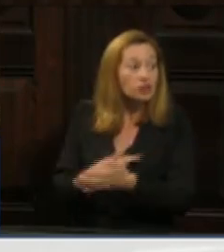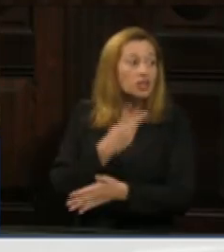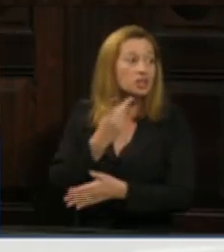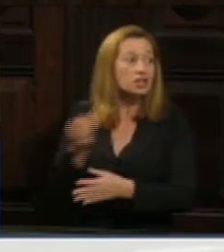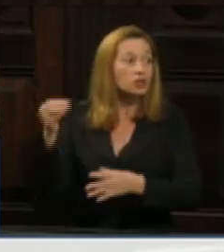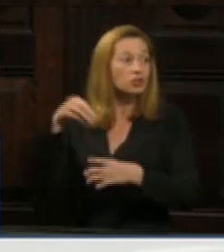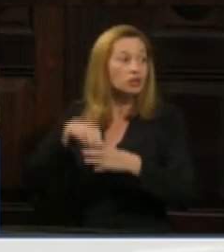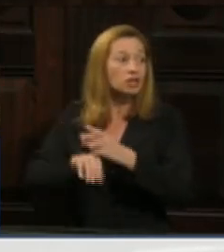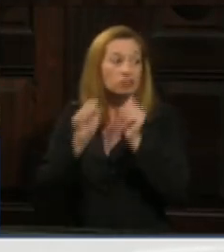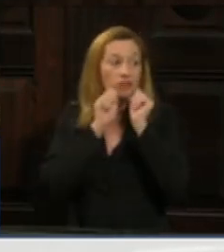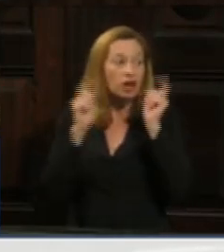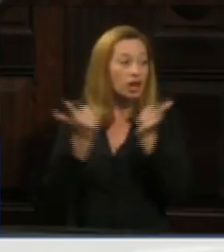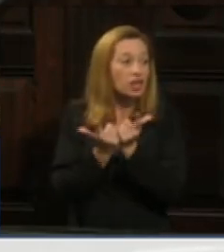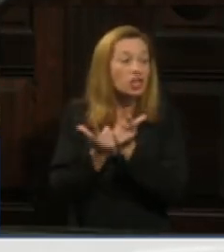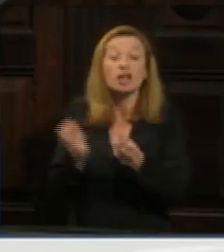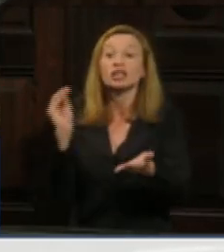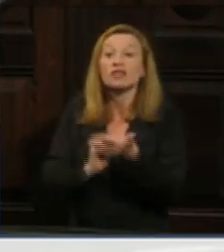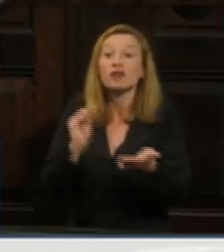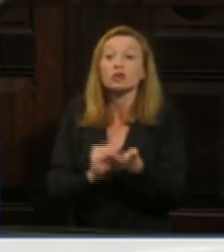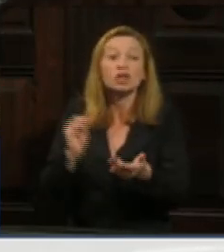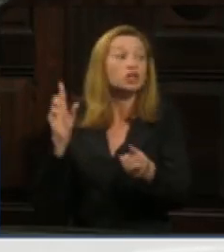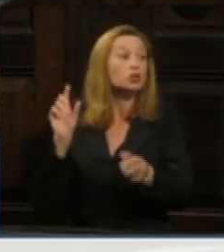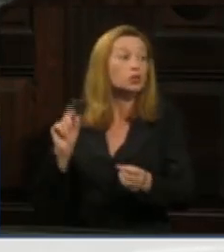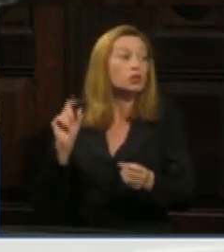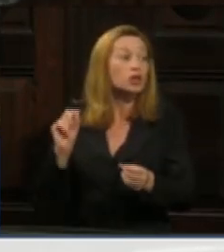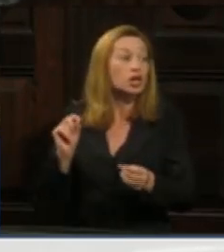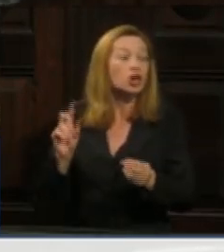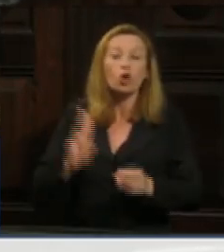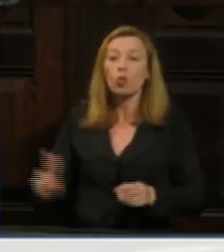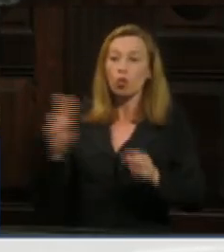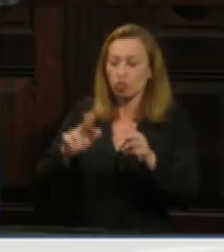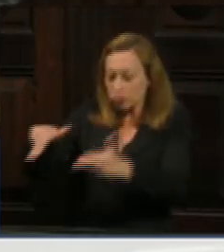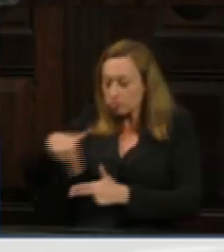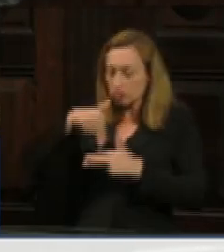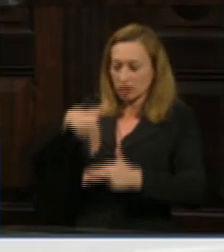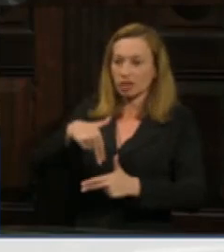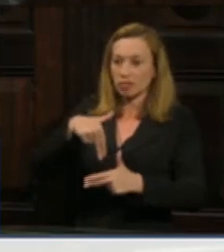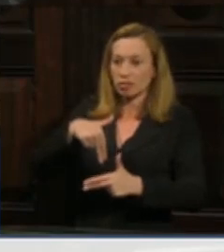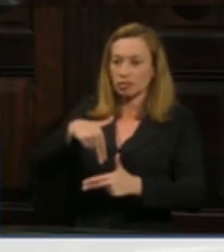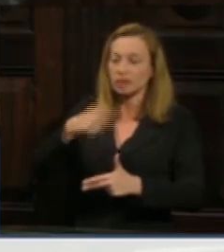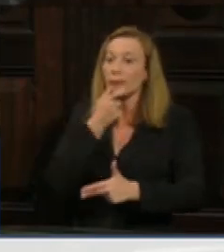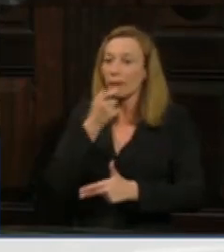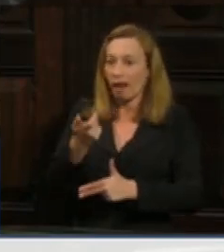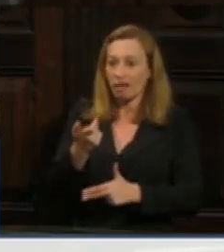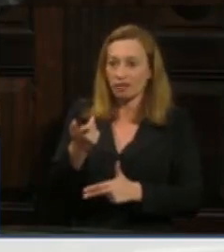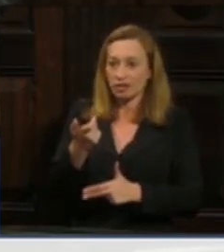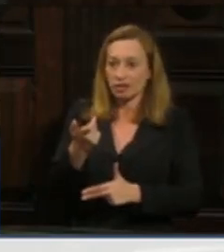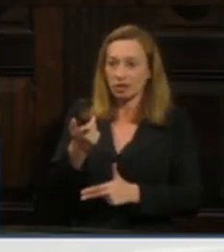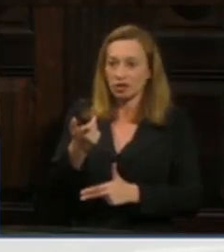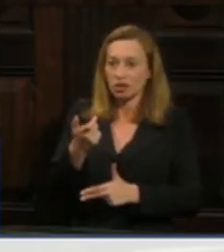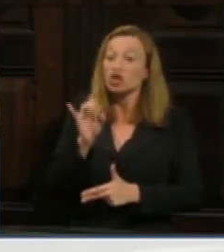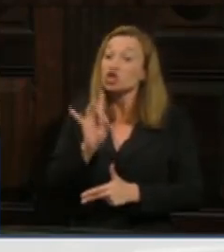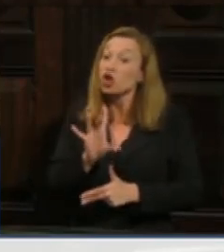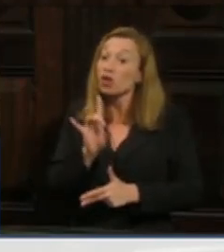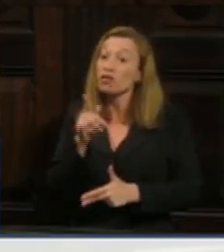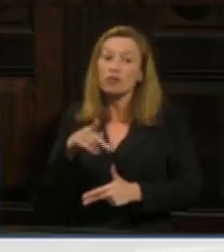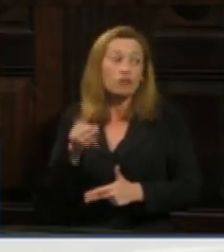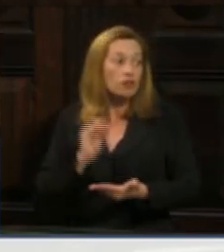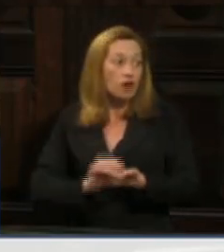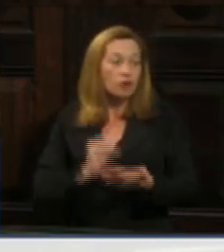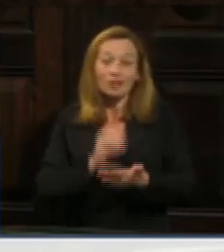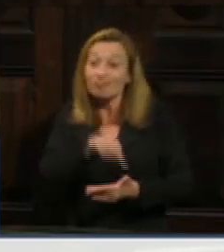sejam eles, sejam a Polícia Federal, Tribunais de Contas, Ministério Público, nenhum problema.